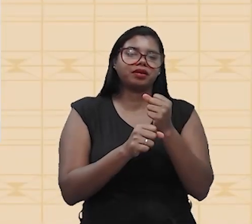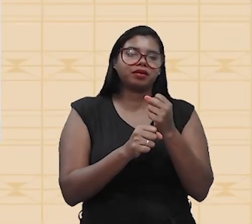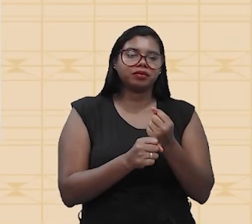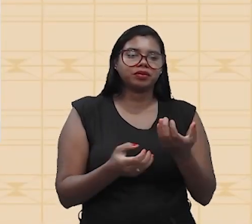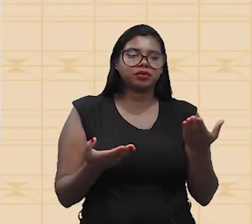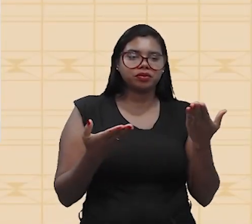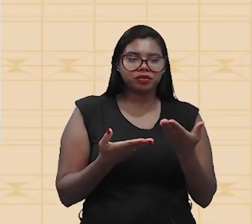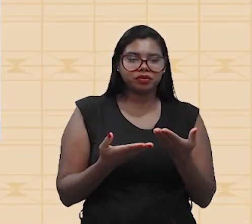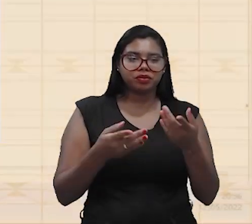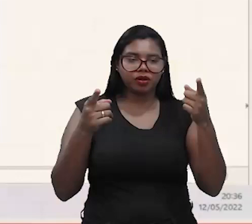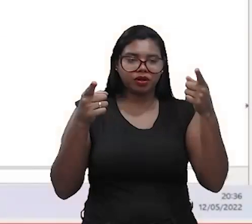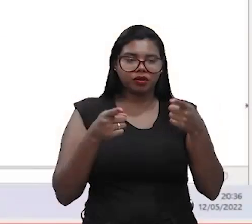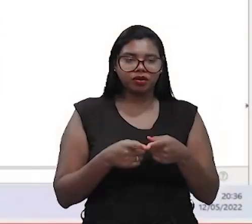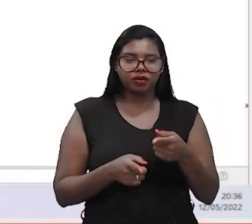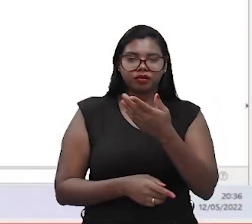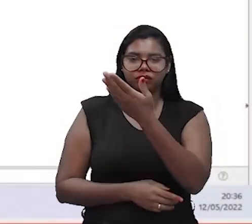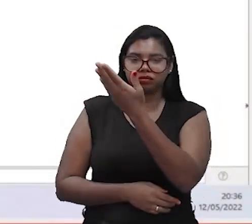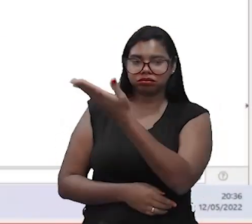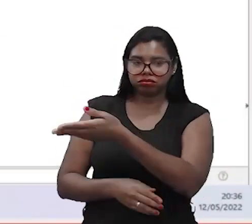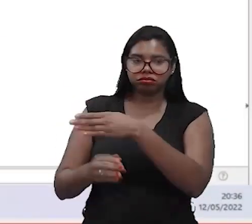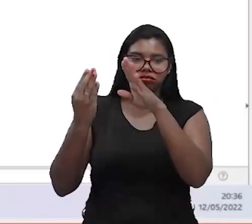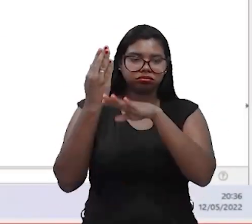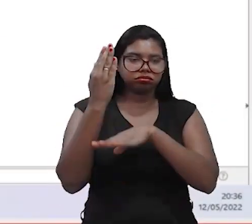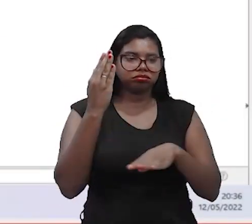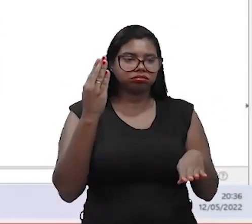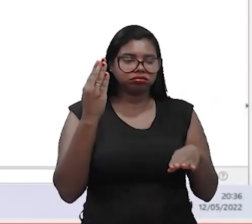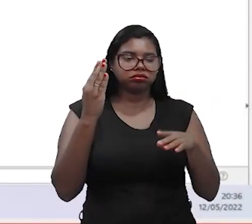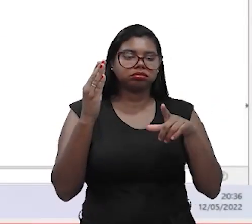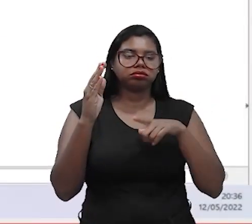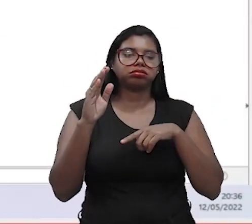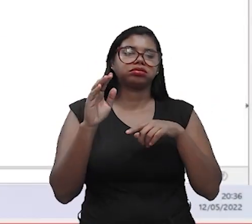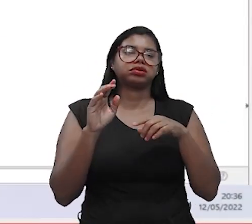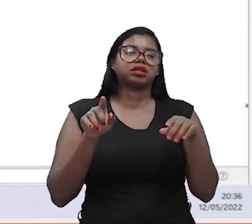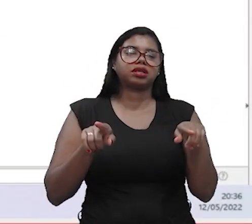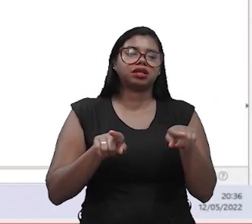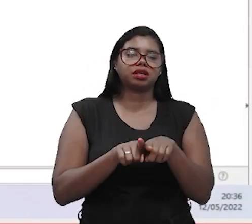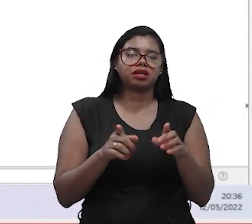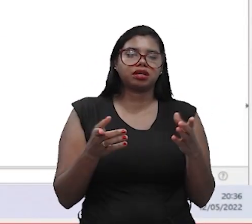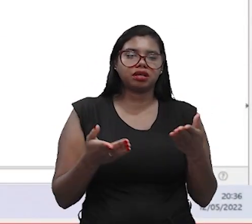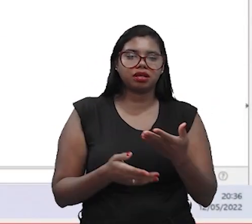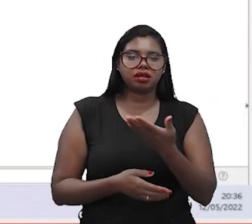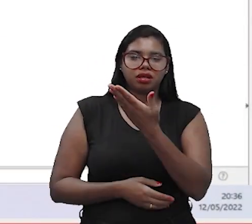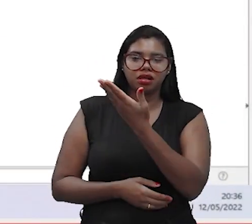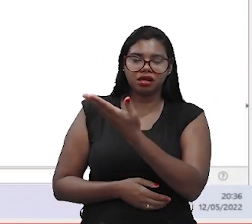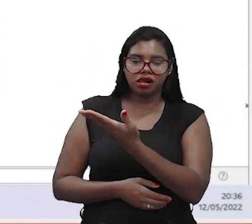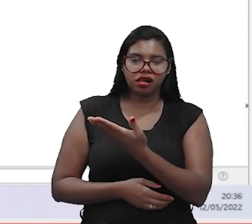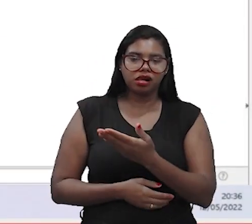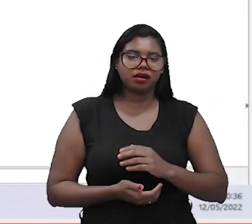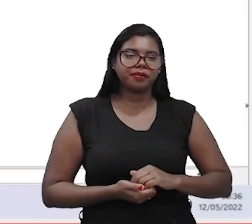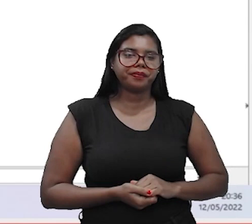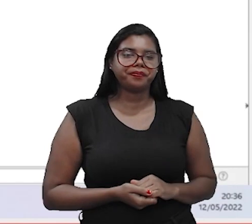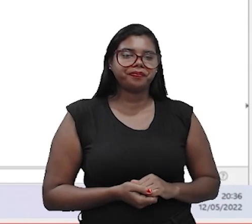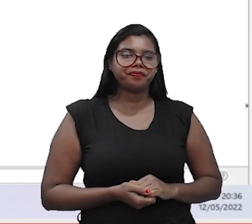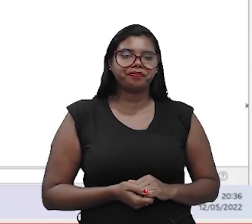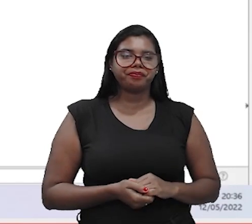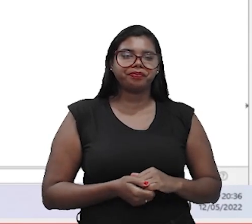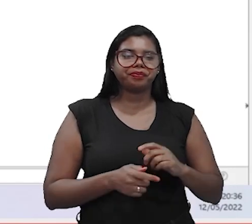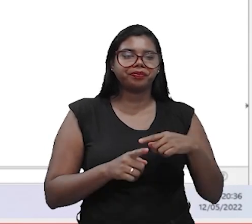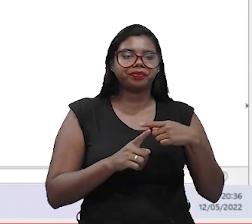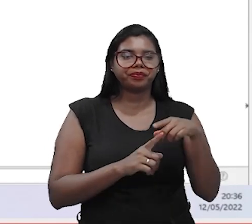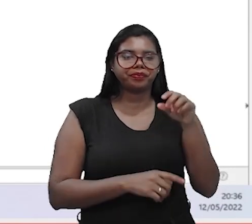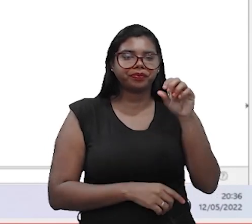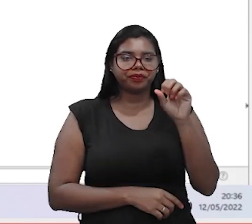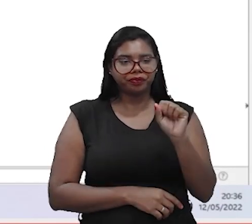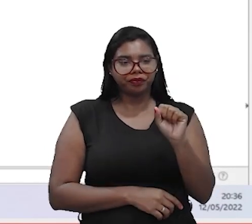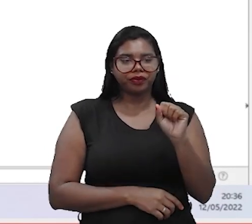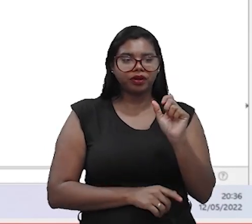dessa função agora. Vem comigo assim, ó. Eu tenho a função x ao quadrado menos 6x mais 8. Aí eu tenho o coeficiente A valendo 1,